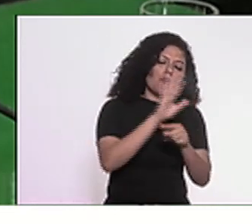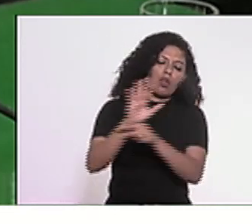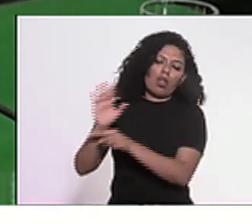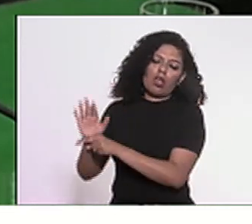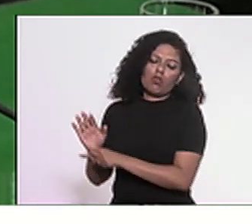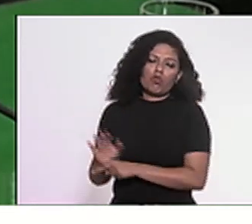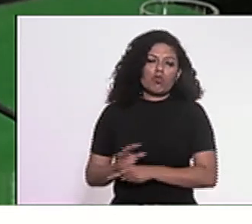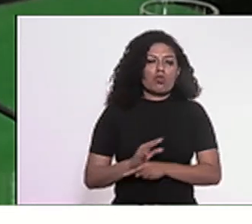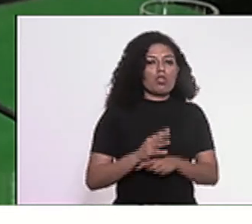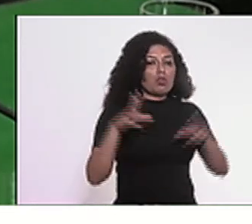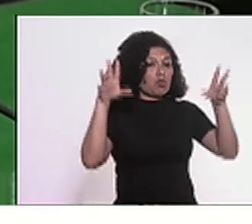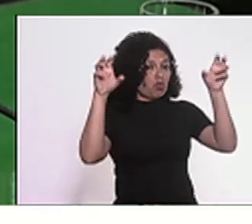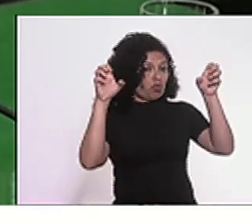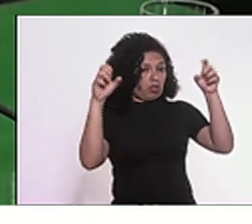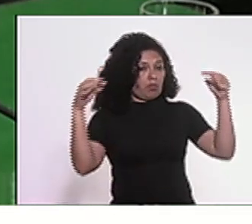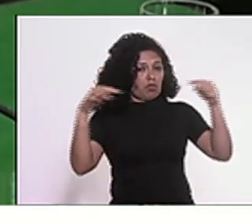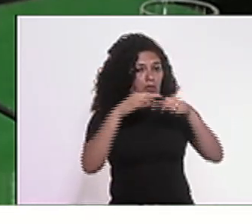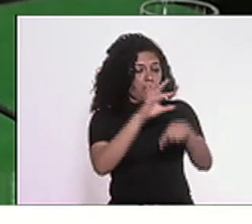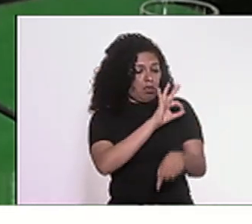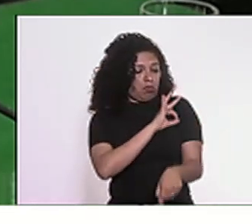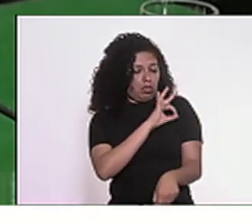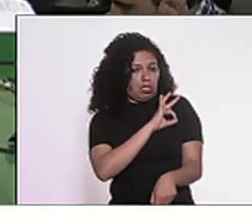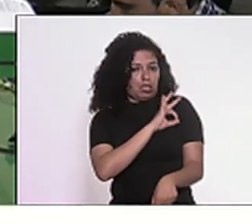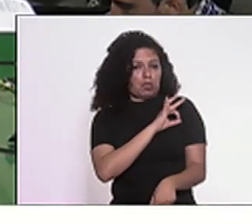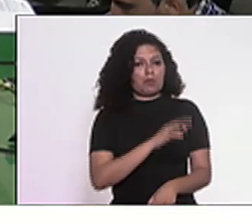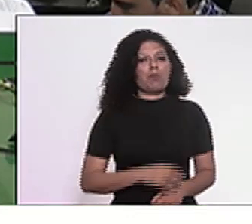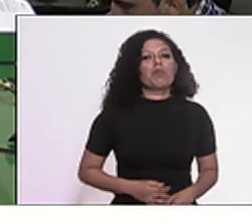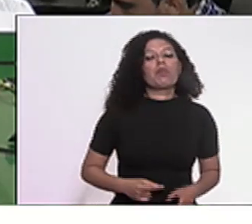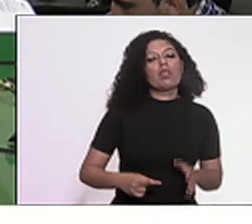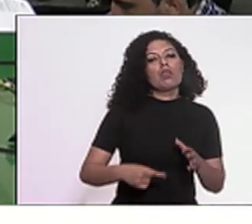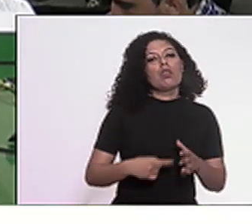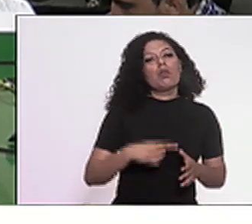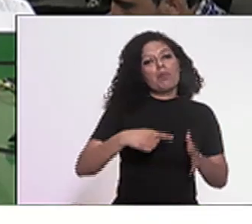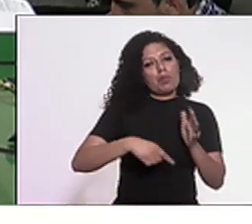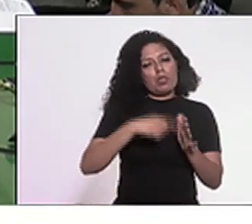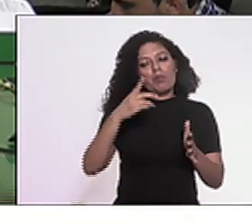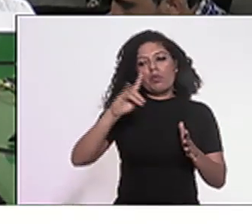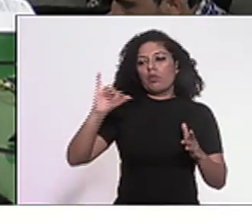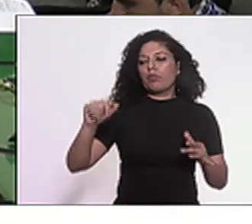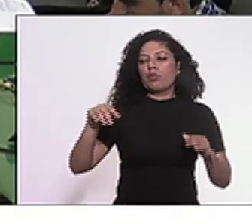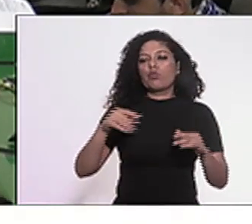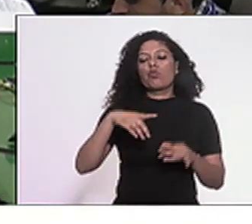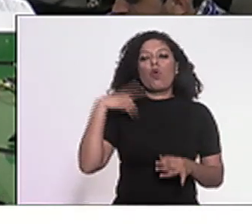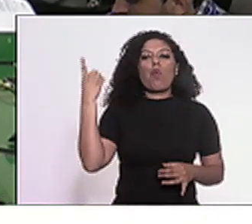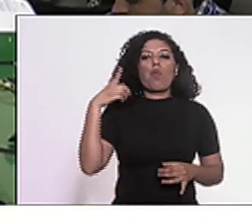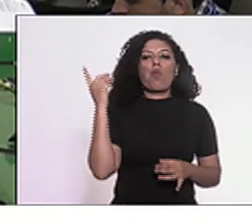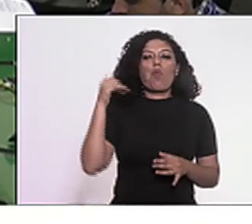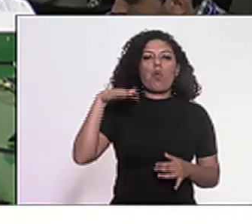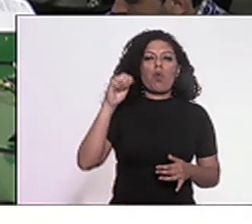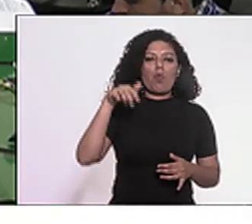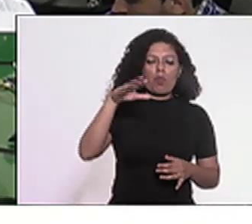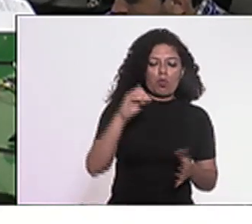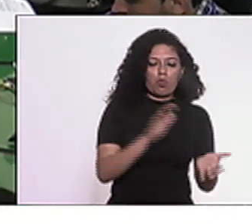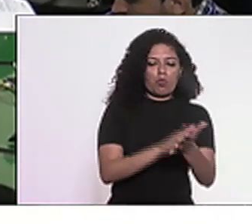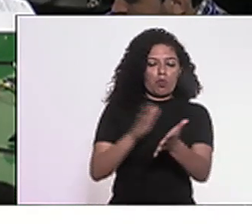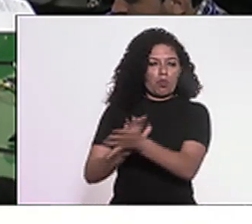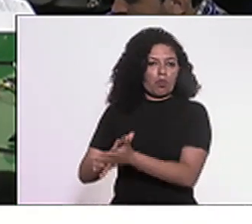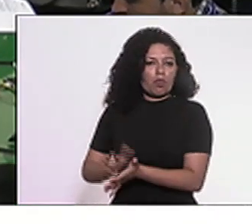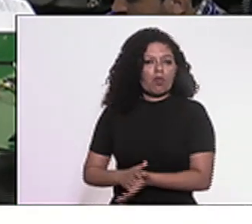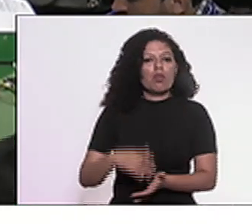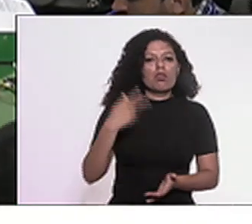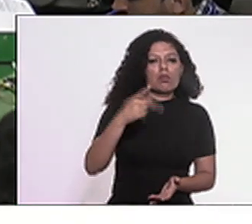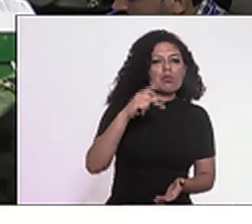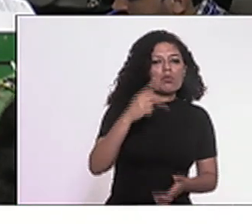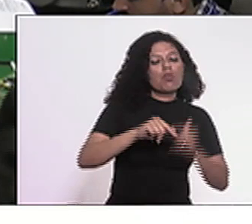de polícia. Muito obrigado. Bom, primeiramente, bom dia ao deputado Bruno Dauari, parabéns pela